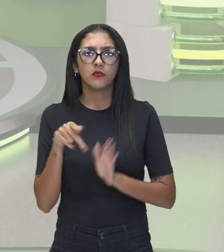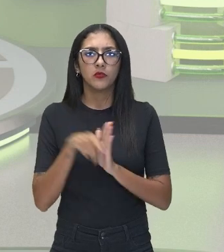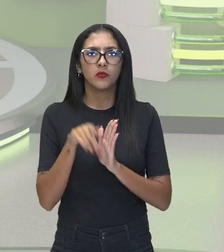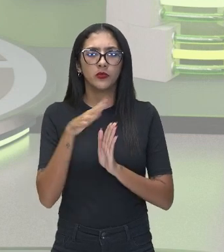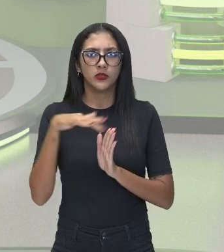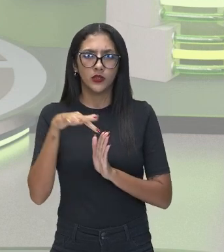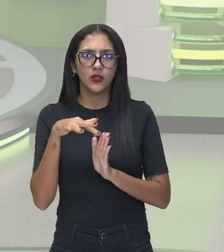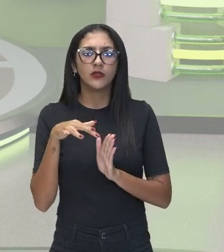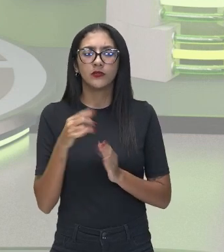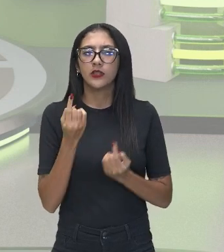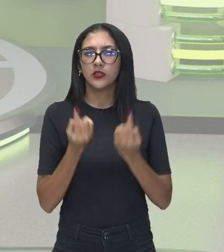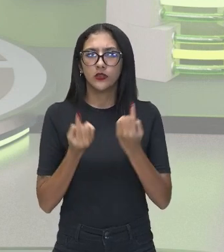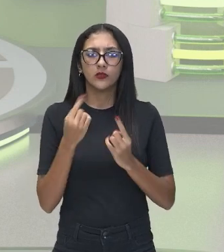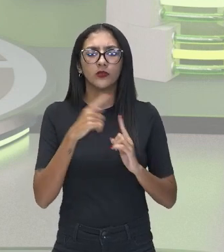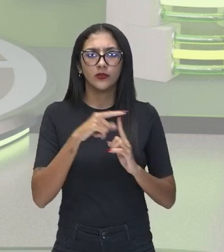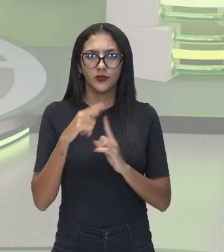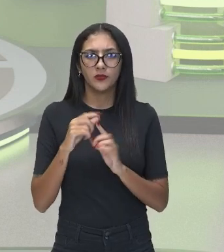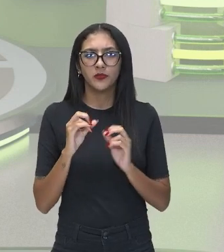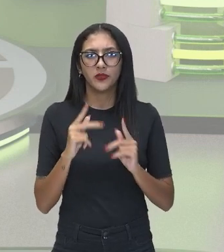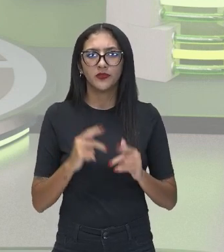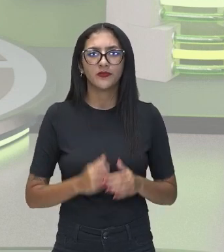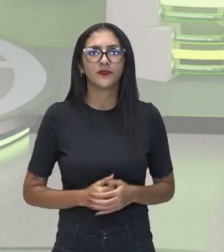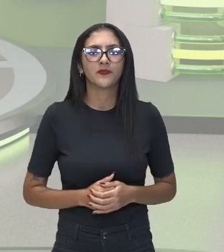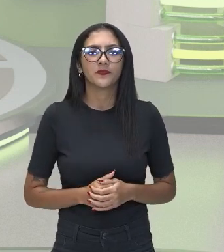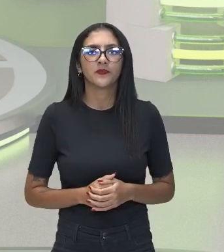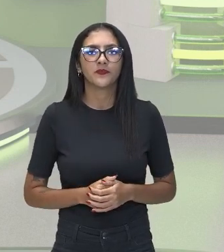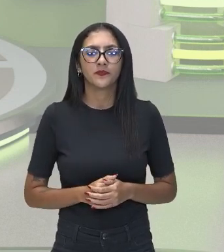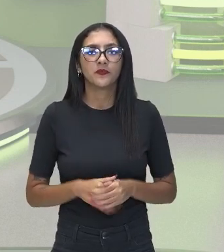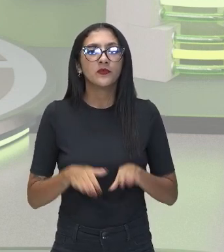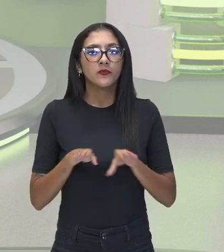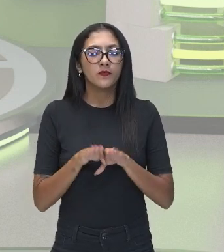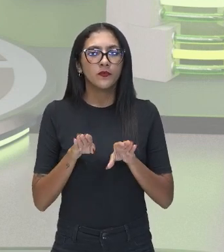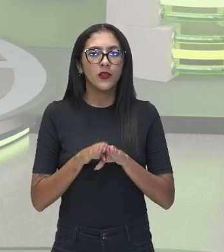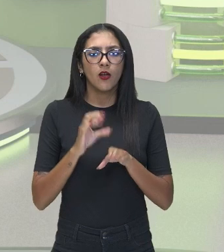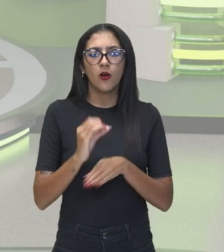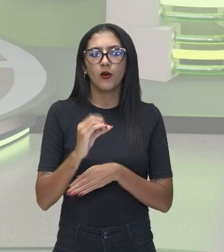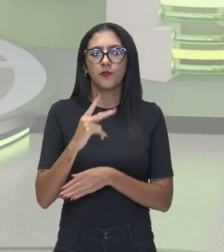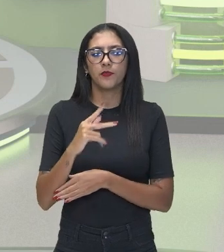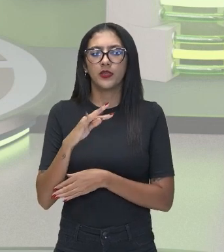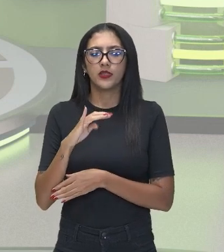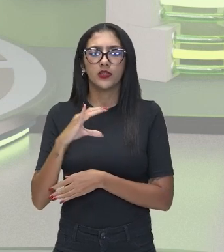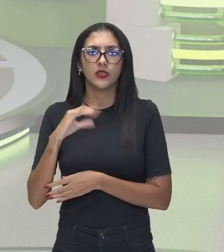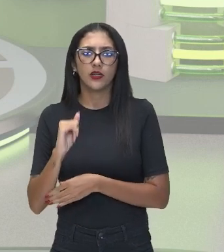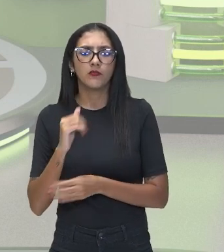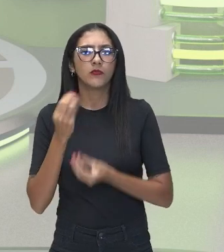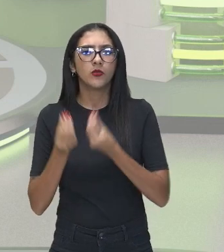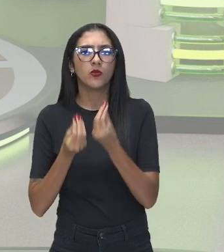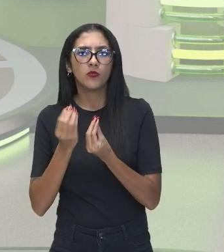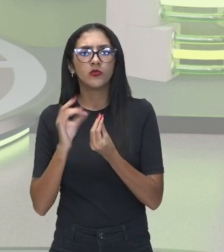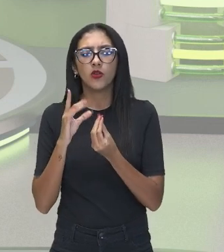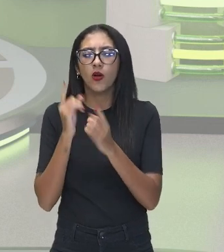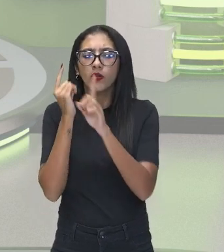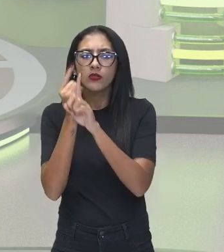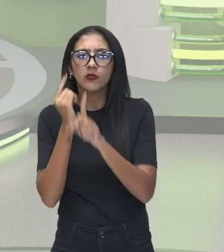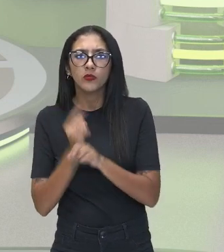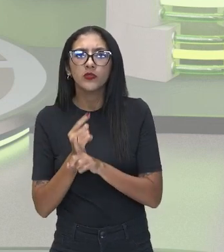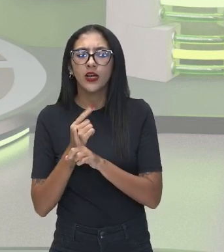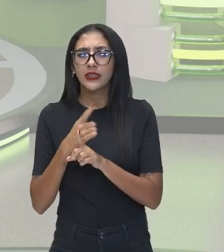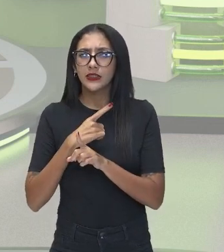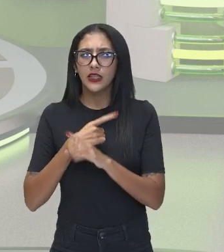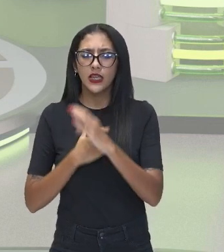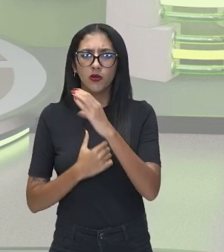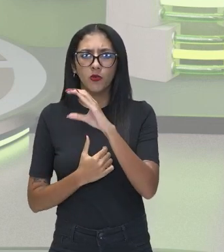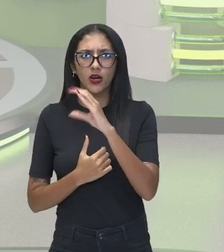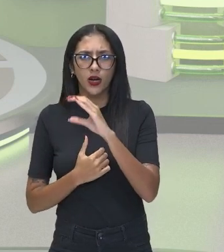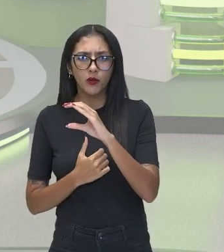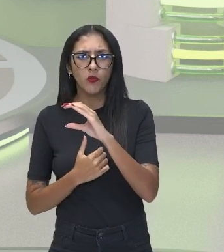geométrica, tem a isomeria óptica. No caso da isomeria óptica, o que a gente tem que fazer? Apenas identificar se existe ou não